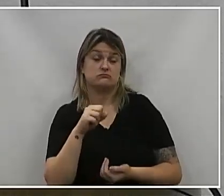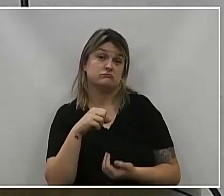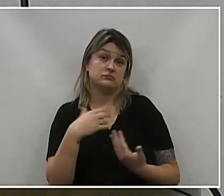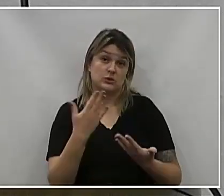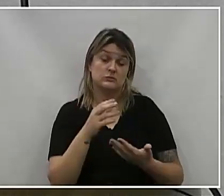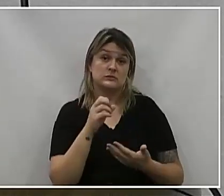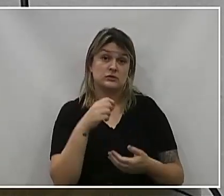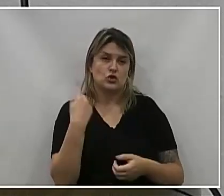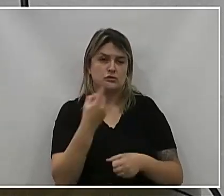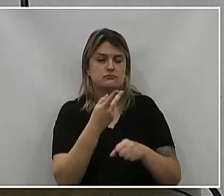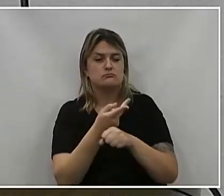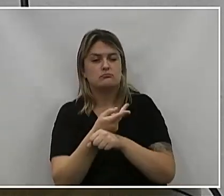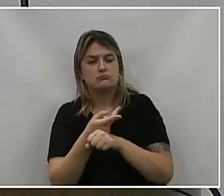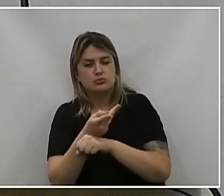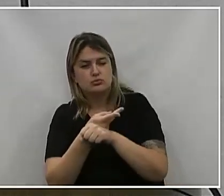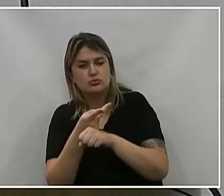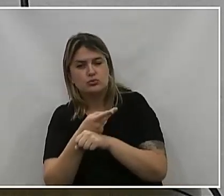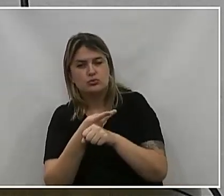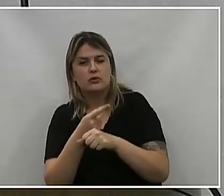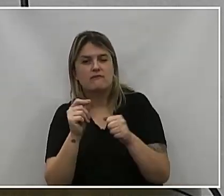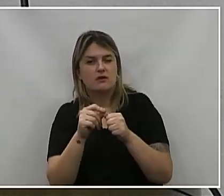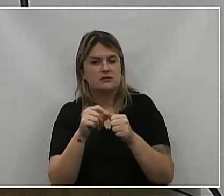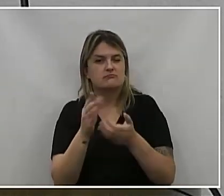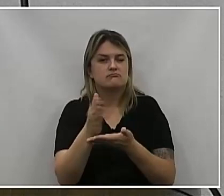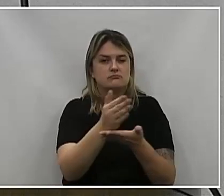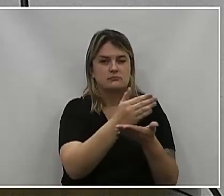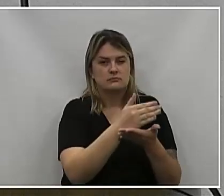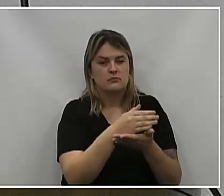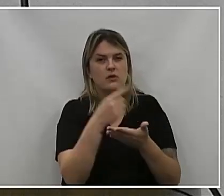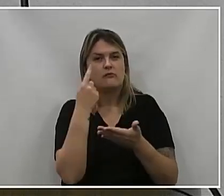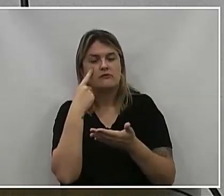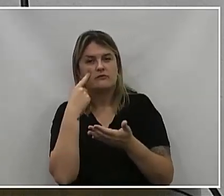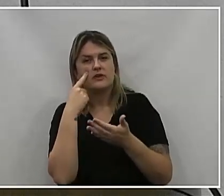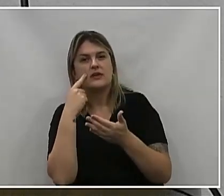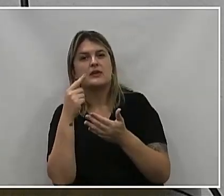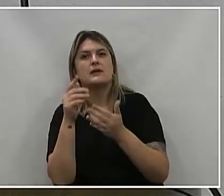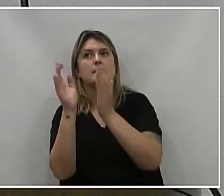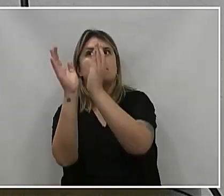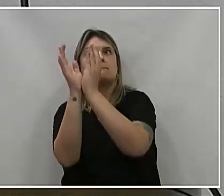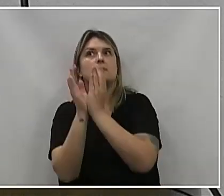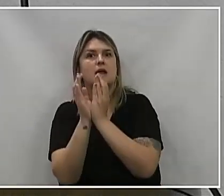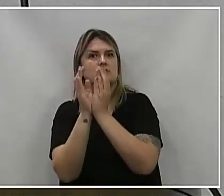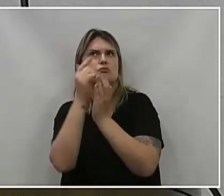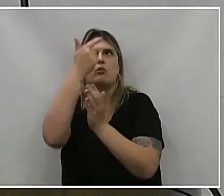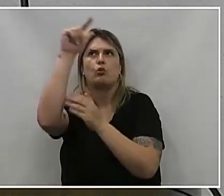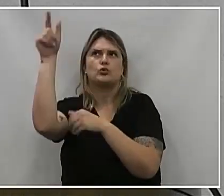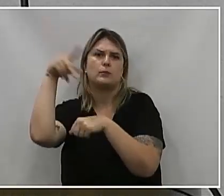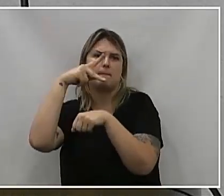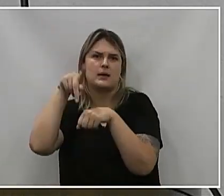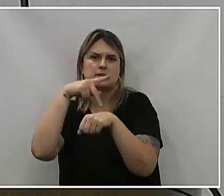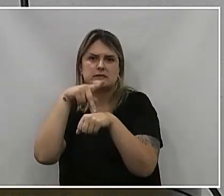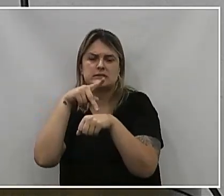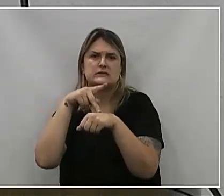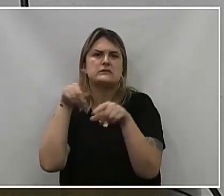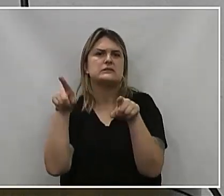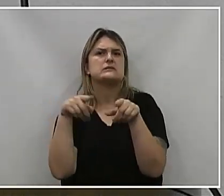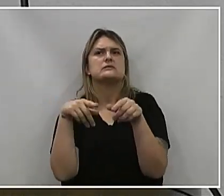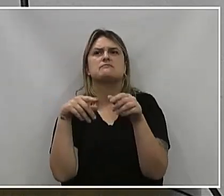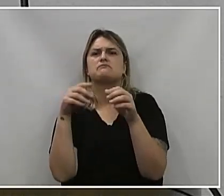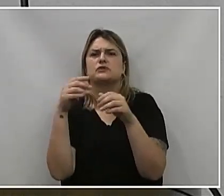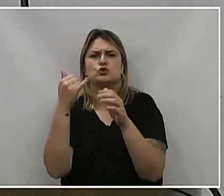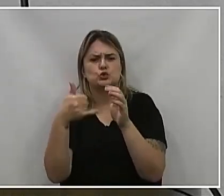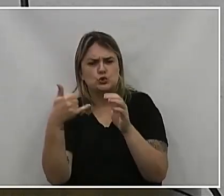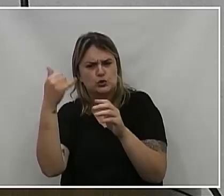vai atrás de BRDE, a gente já foi atrás de linha de crédito francesa, que financiava através do BRDE, com